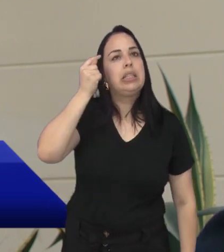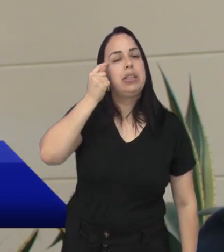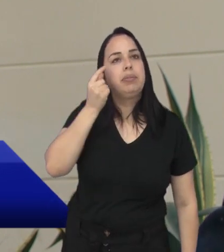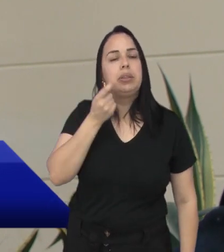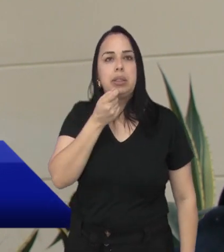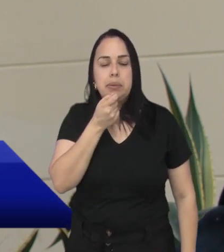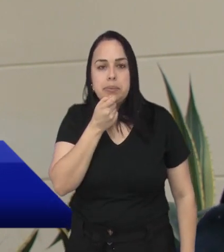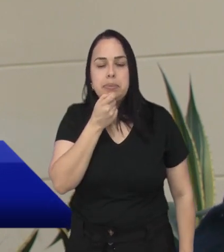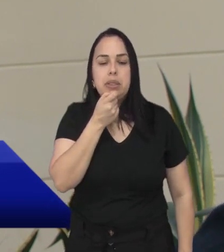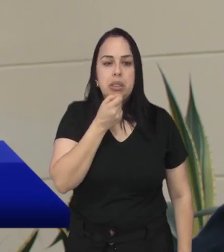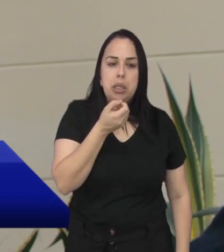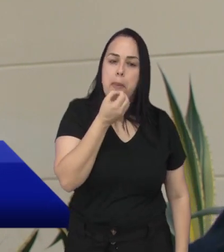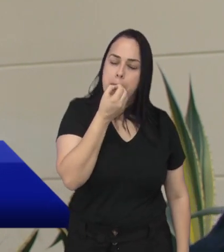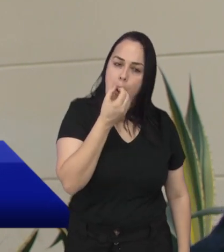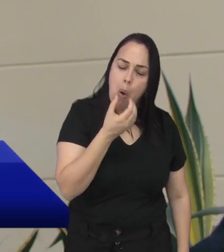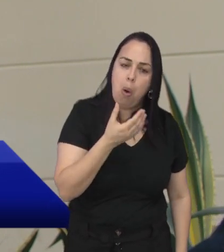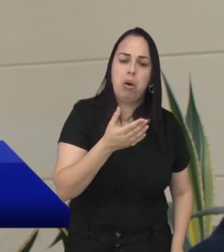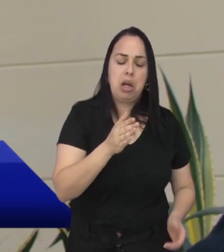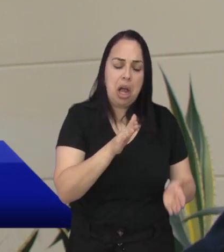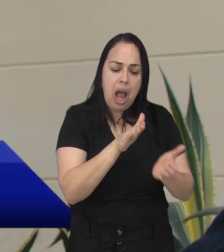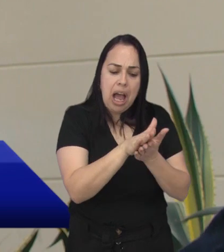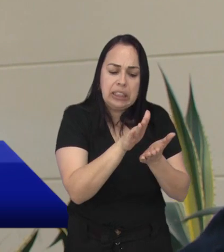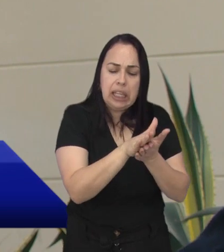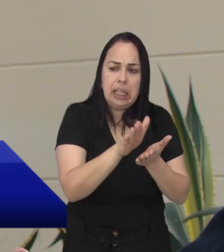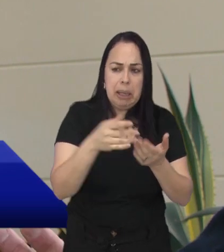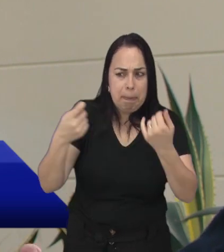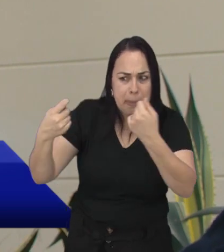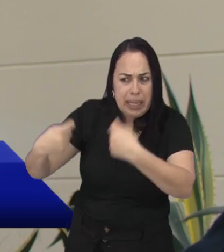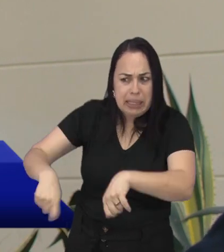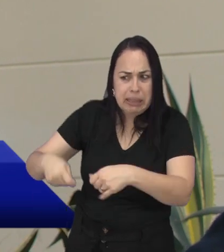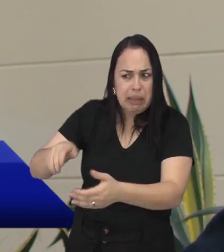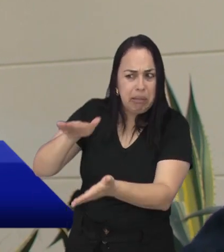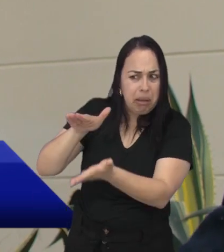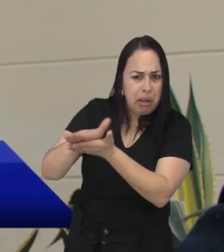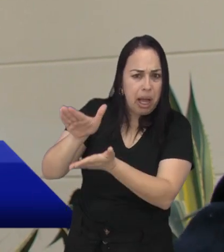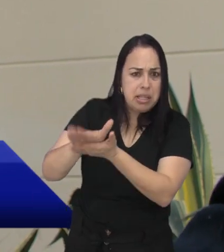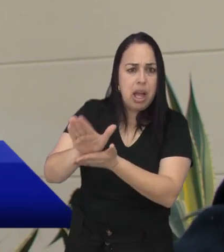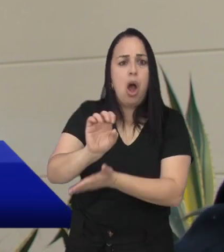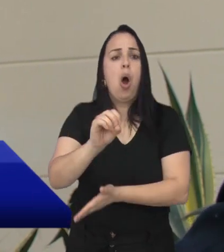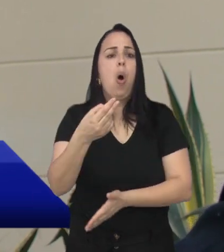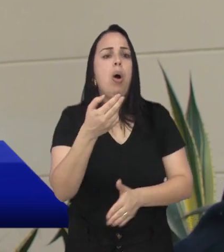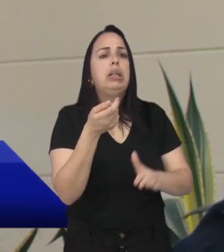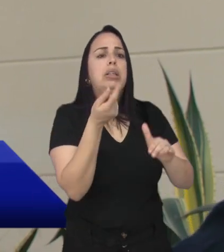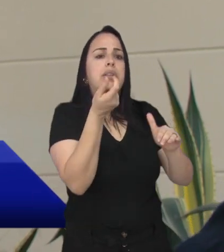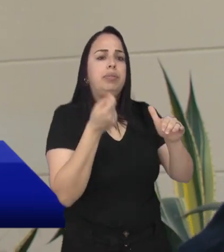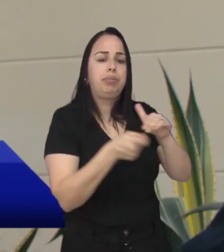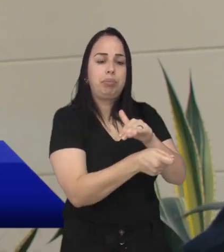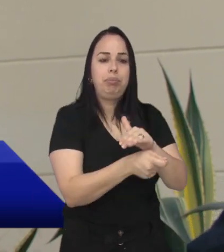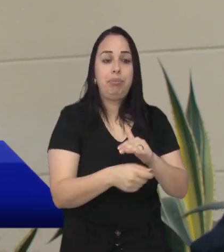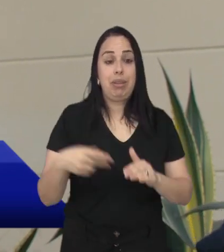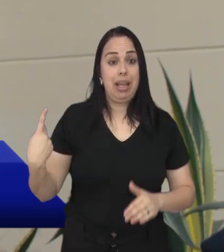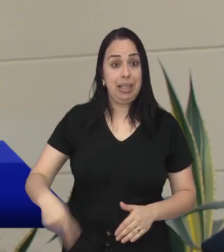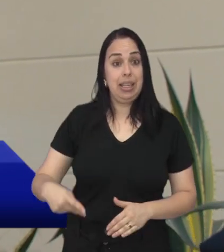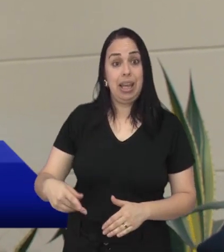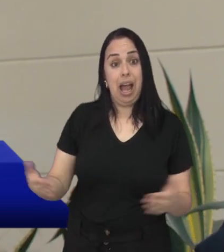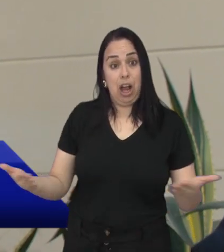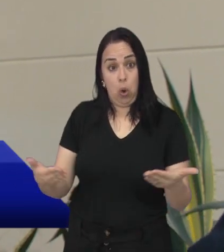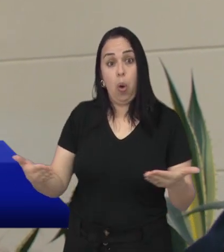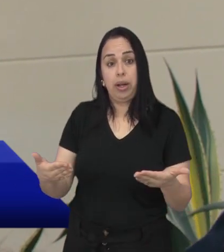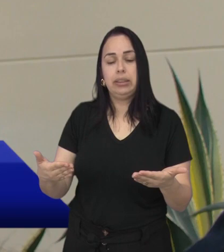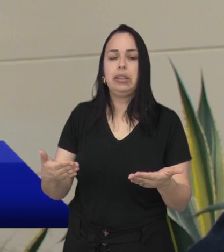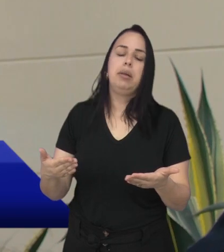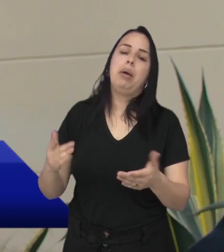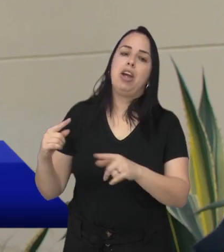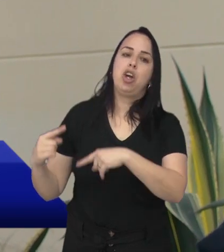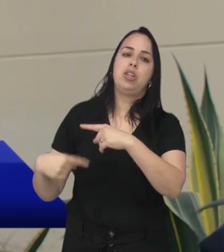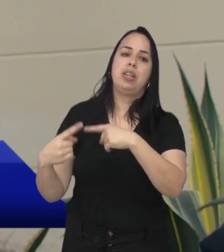um pouco naquilo que é bem de consumo e aquilo que realmente é investimento. Hoje nós temos uma geração totalmente diferente.